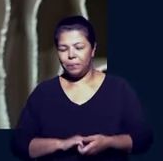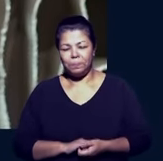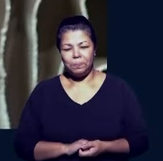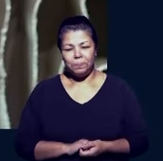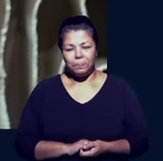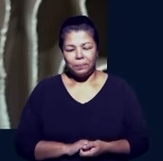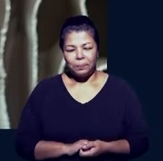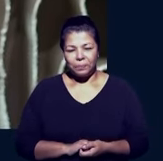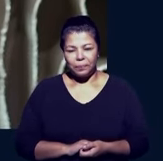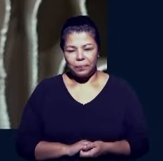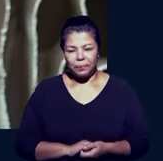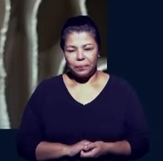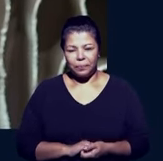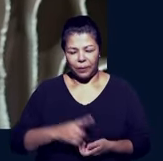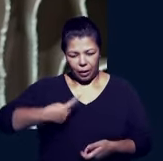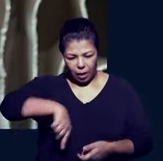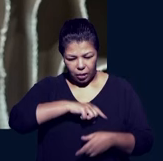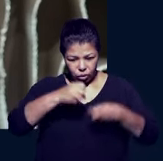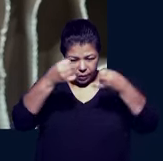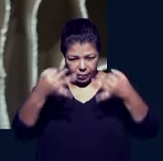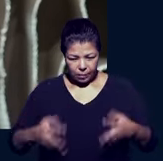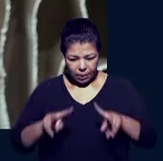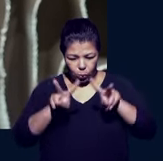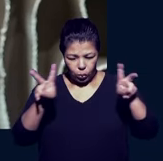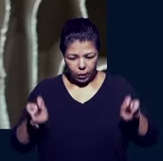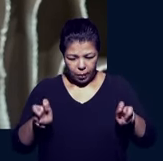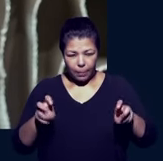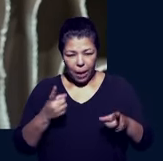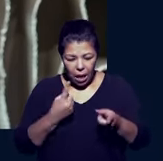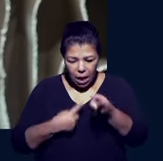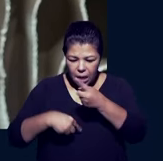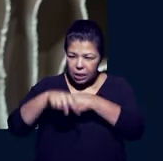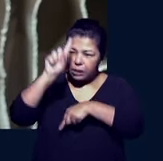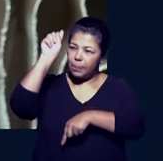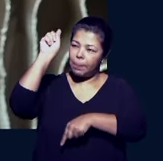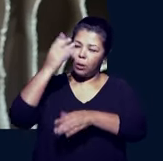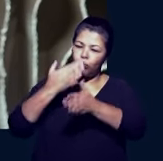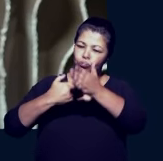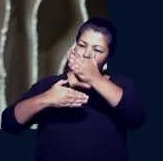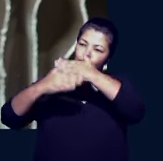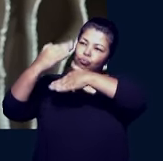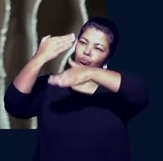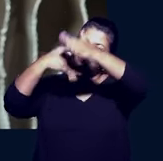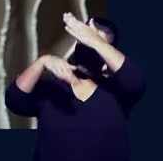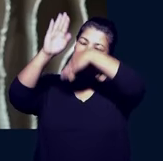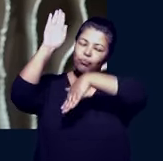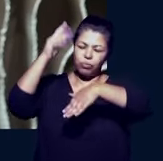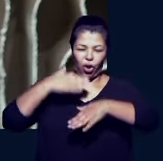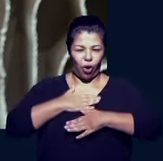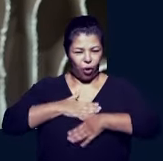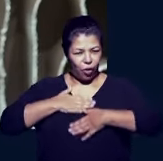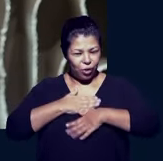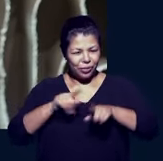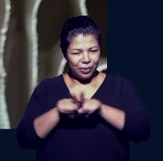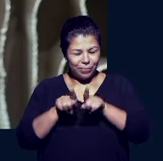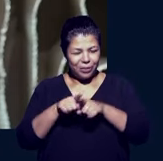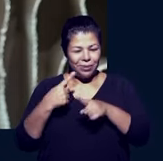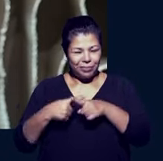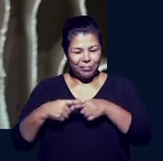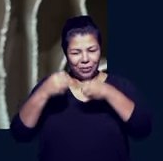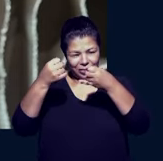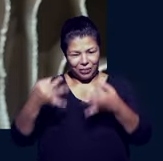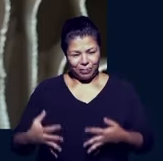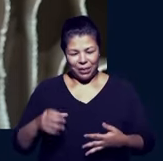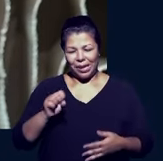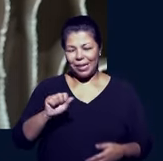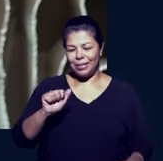Eh quando a gente fala de crescimento n né Tem uma estatística que que eu gosto bastante né que é desde a safra 2010